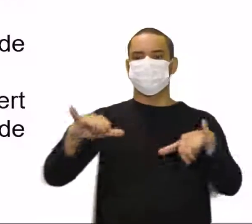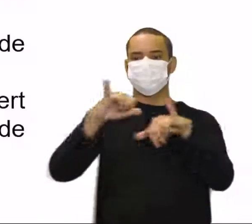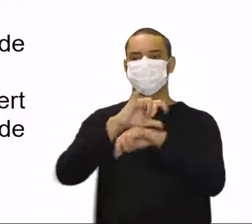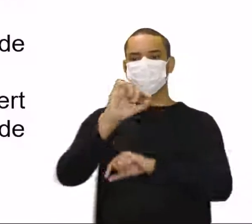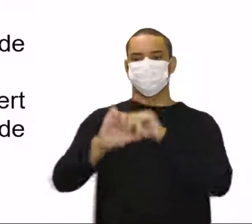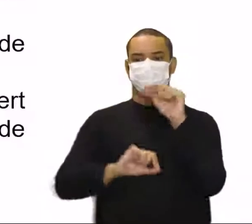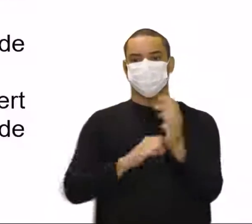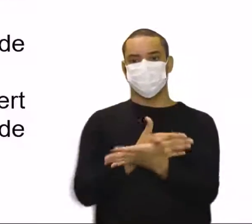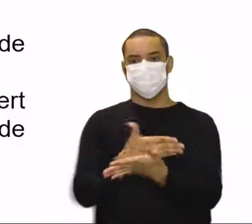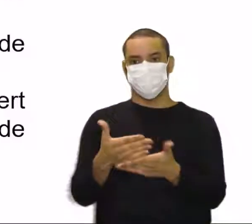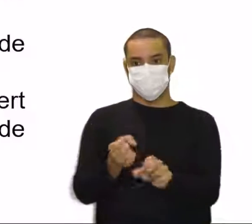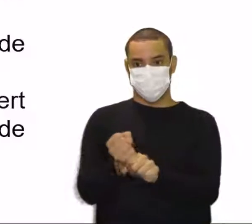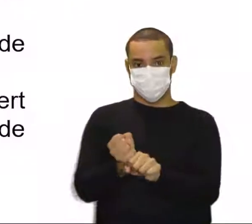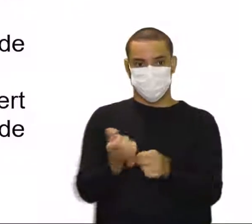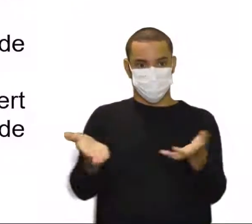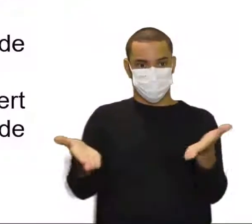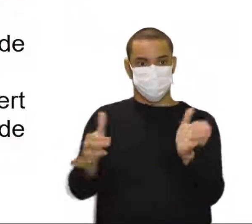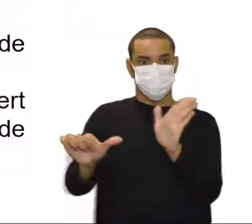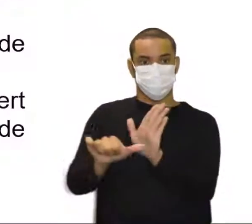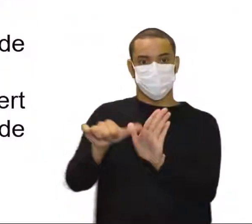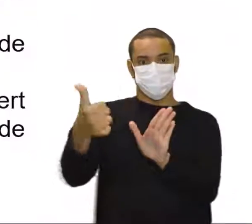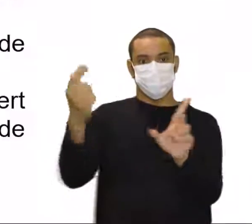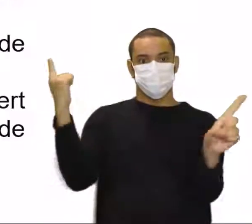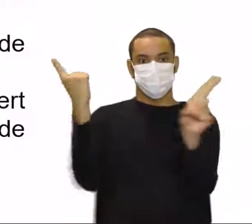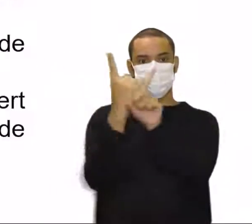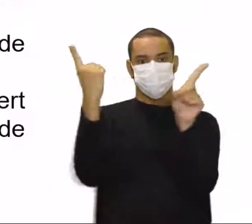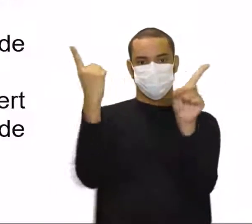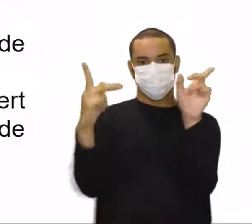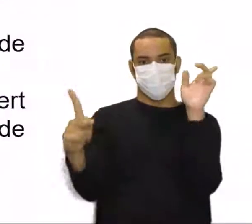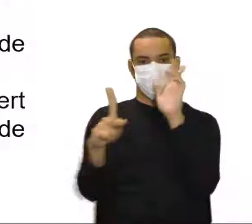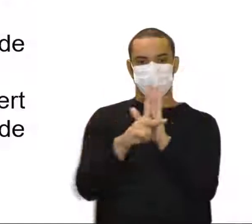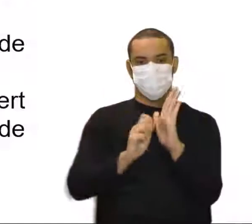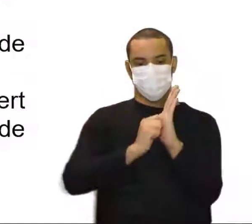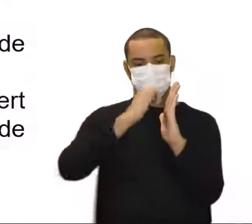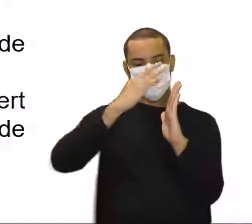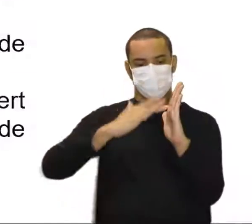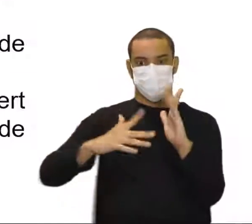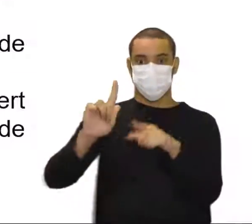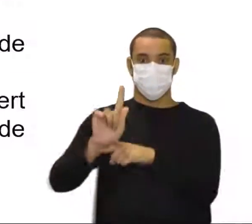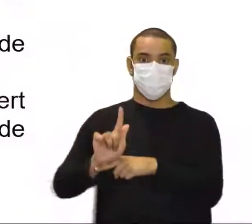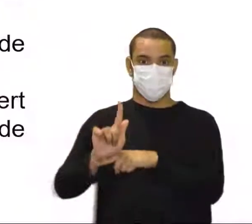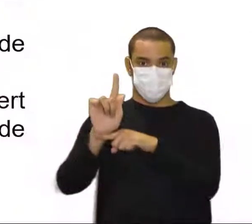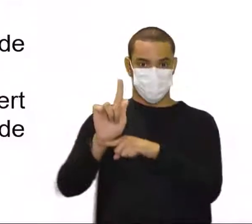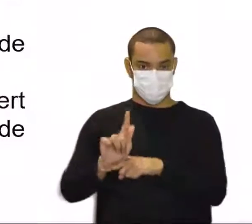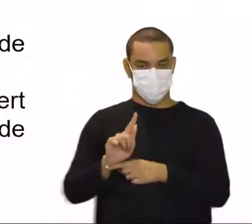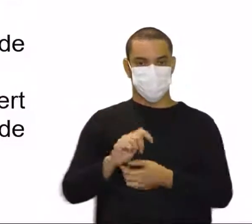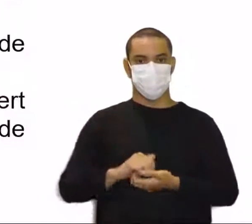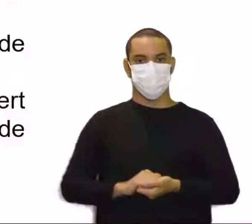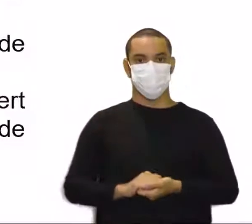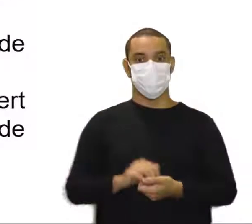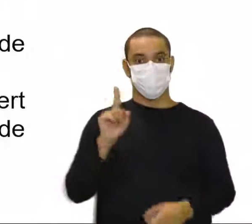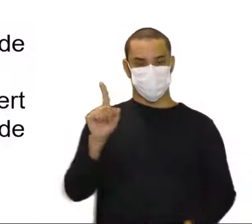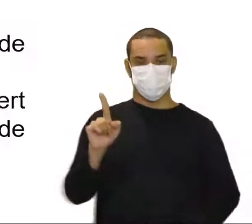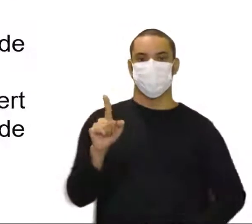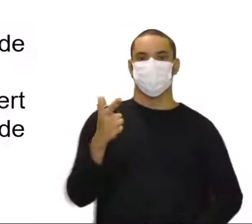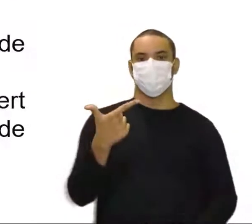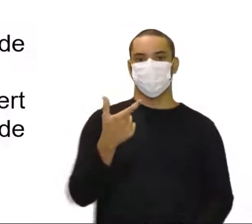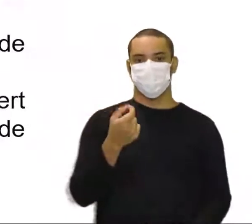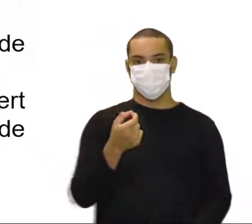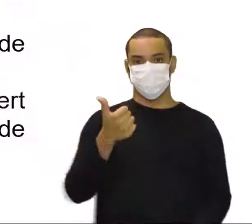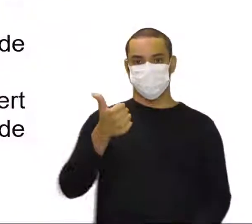no início deste ano a primeira detecção das ondas gravitacionais, ok? Isso no ano que